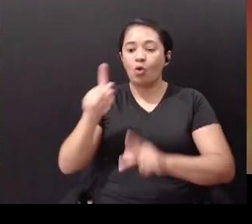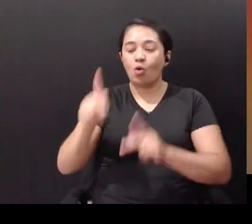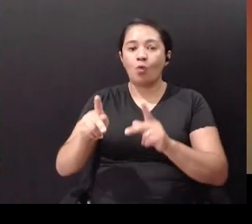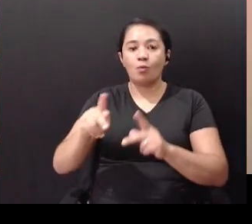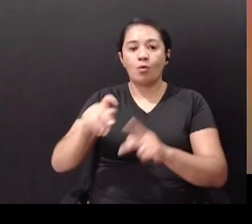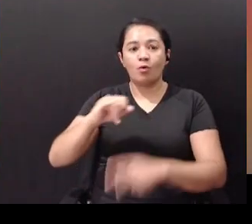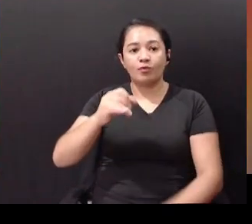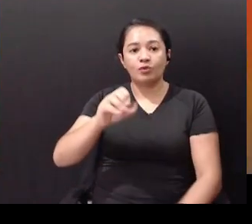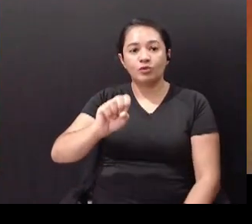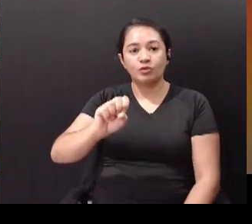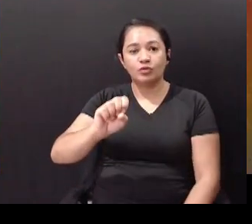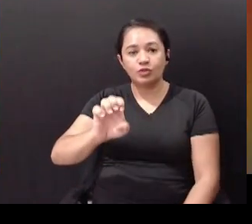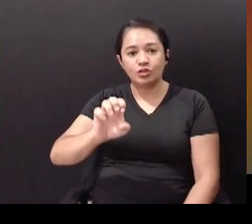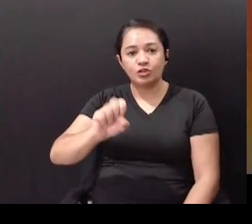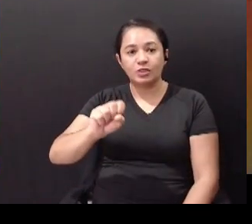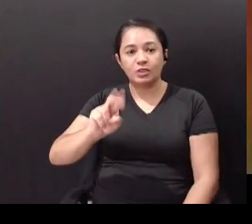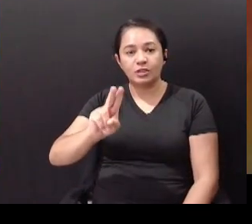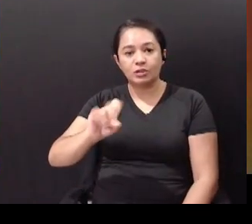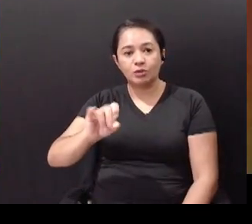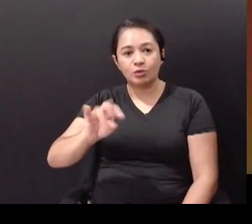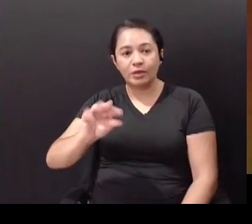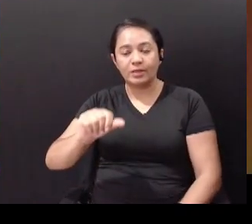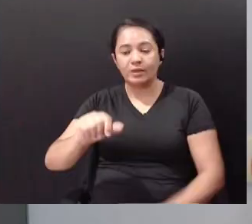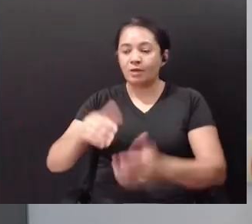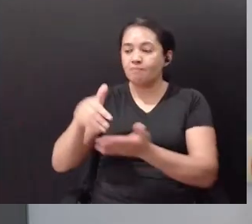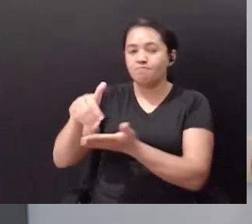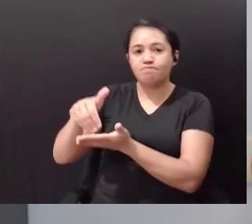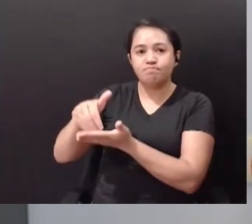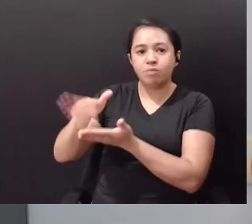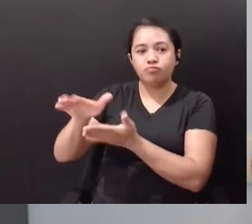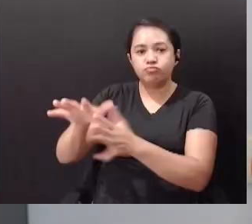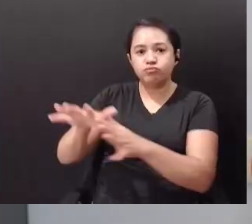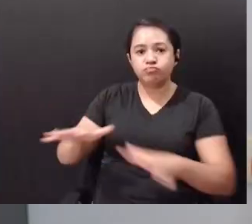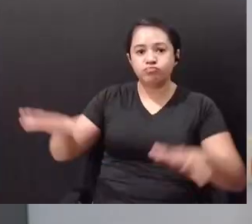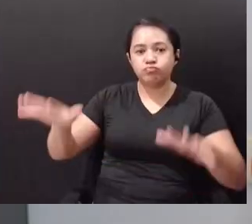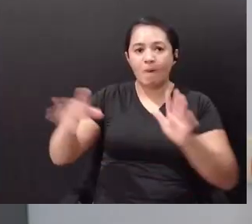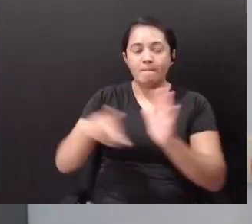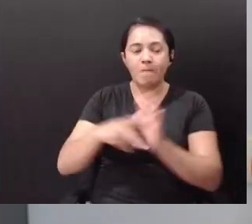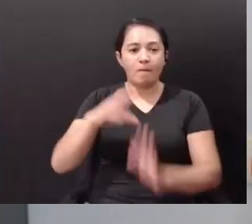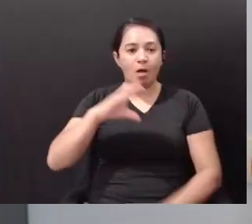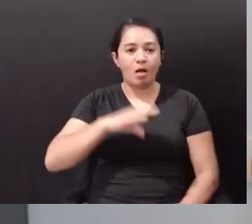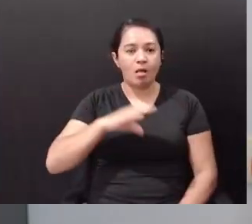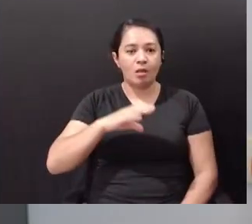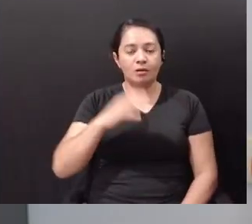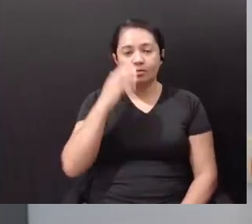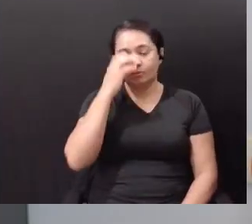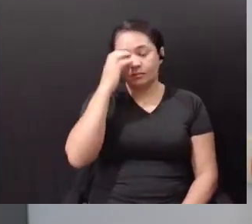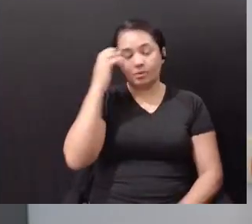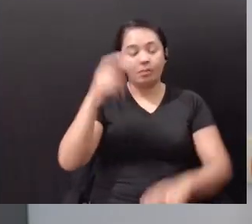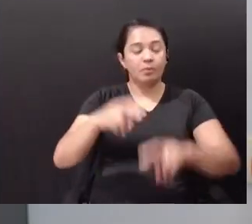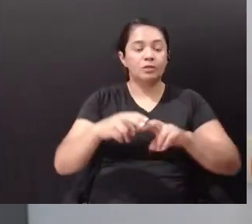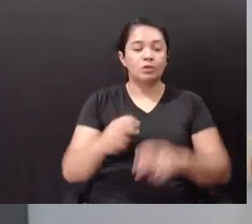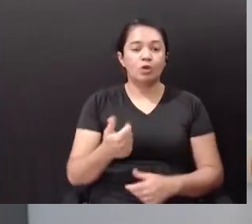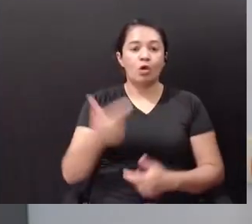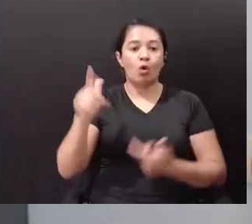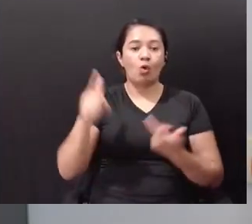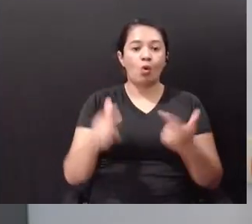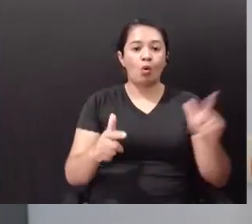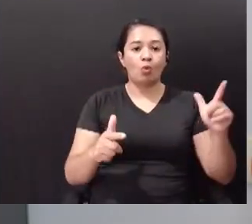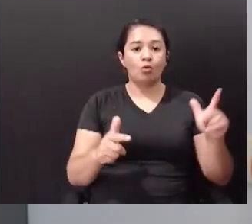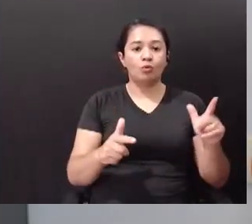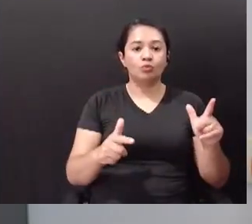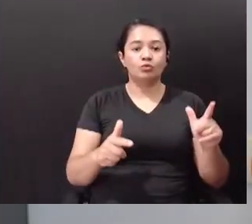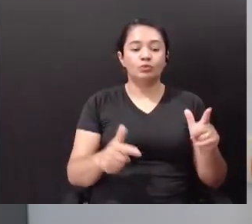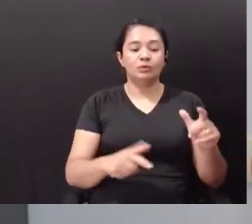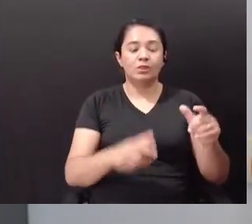Brasil, mas de todo o território imperial português. Com essa expulsão, outras ordens vão acabar se responsabilizando pela educação.